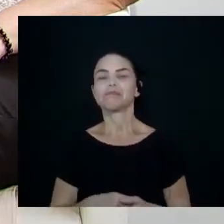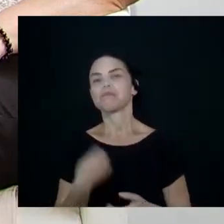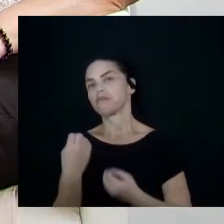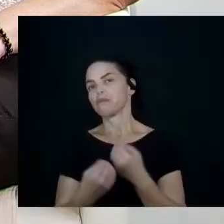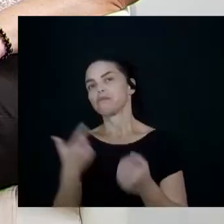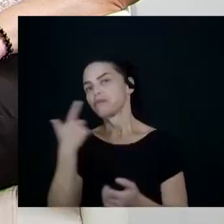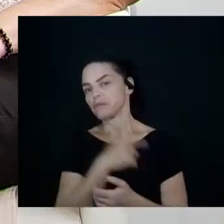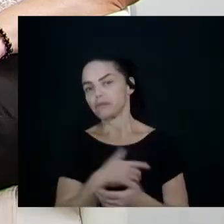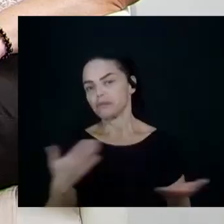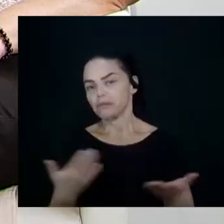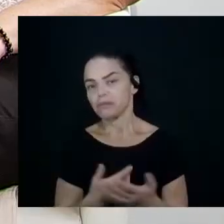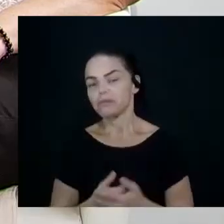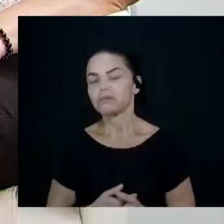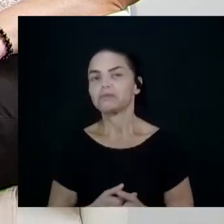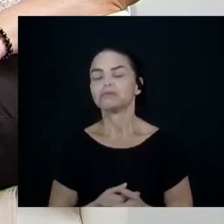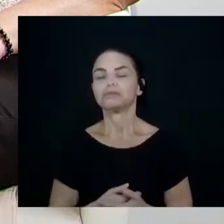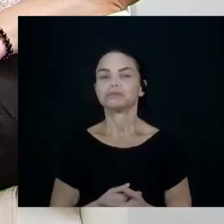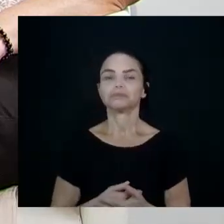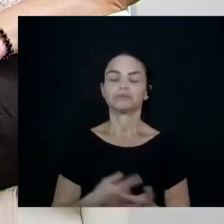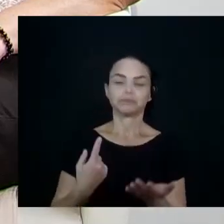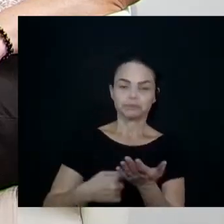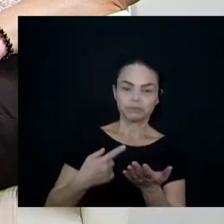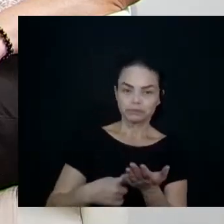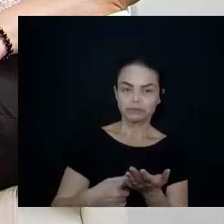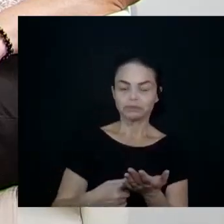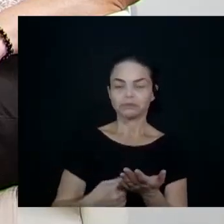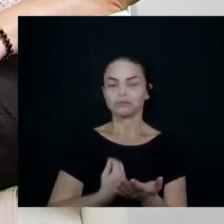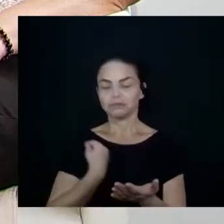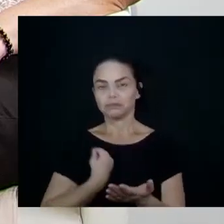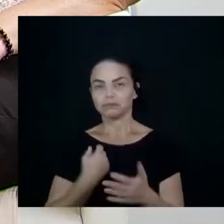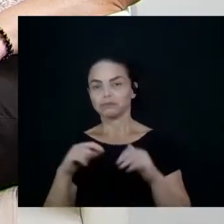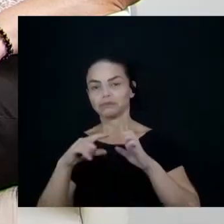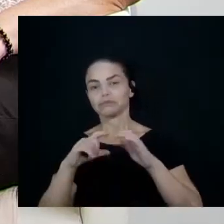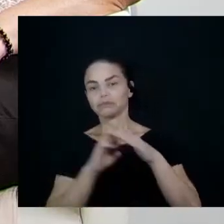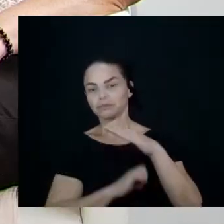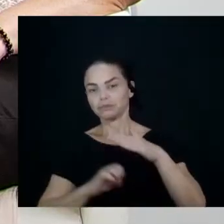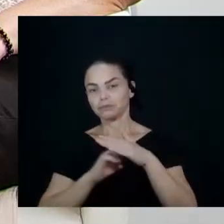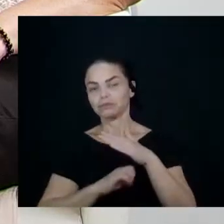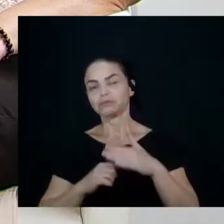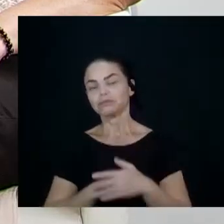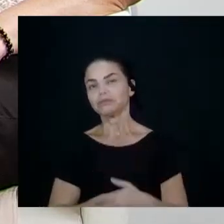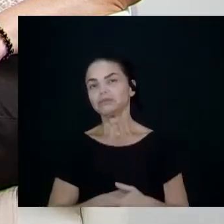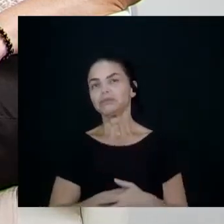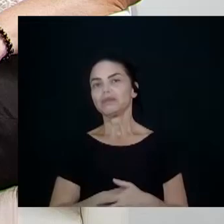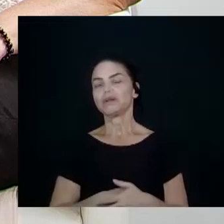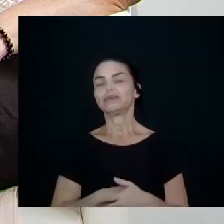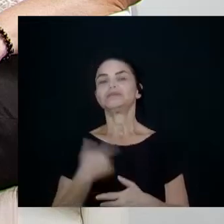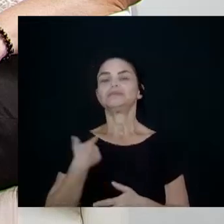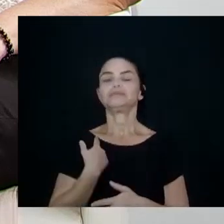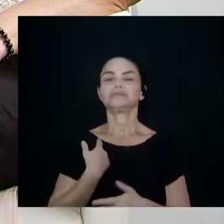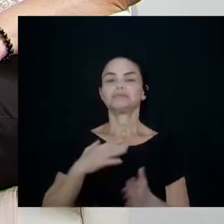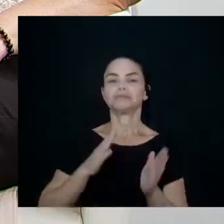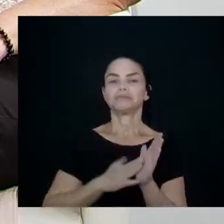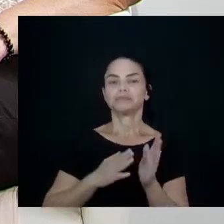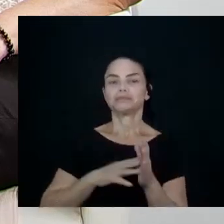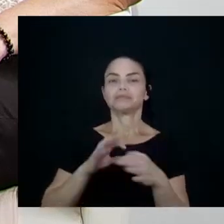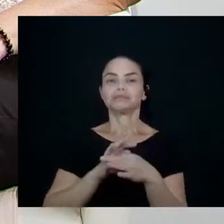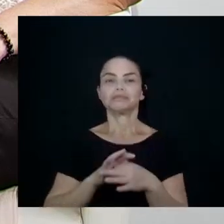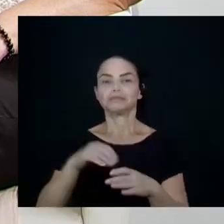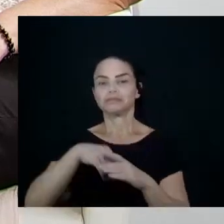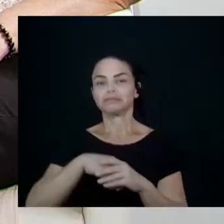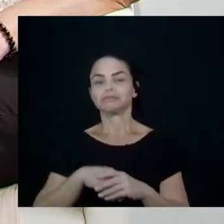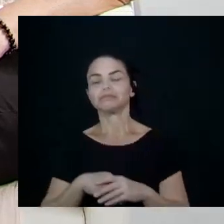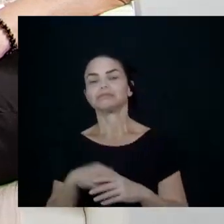Agora, como você consegue hoje conciliar a sua vida de empreendedora, as conexões que são propostas dentro